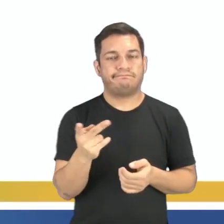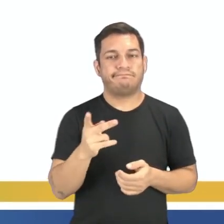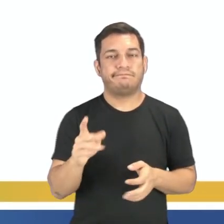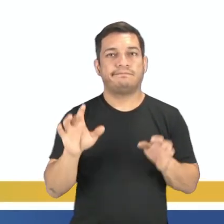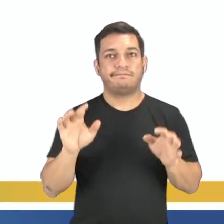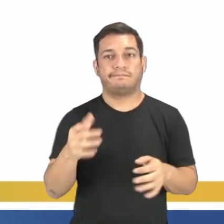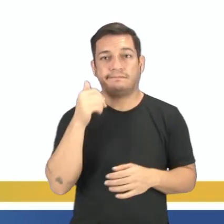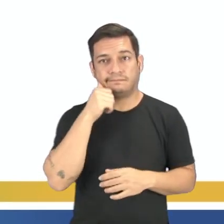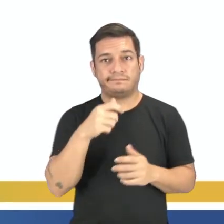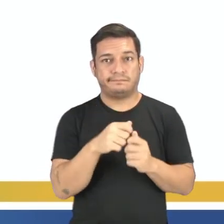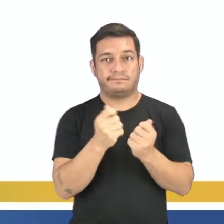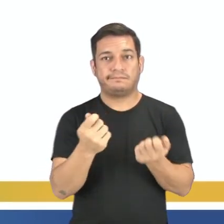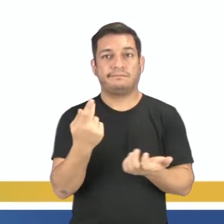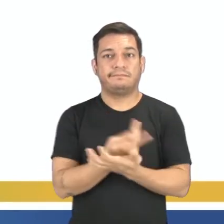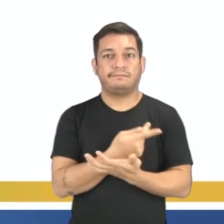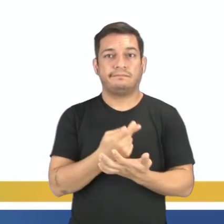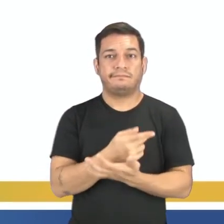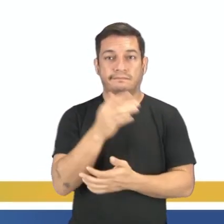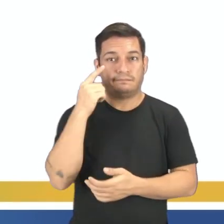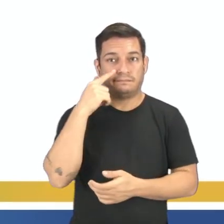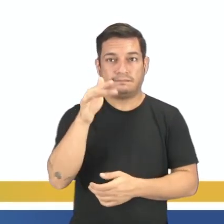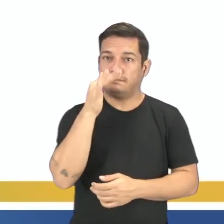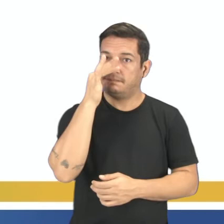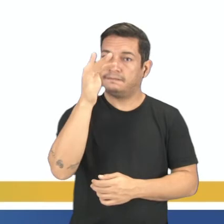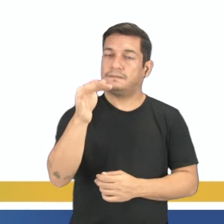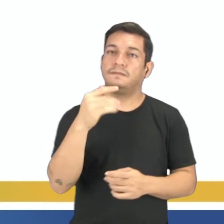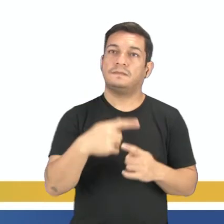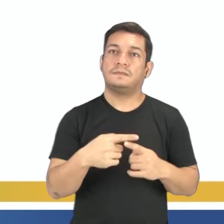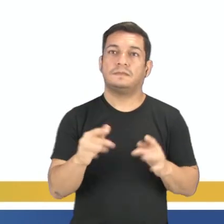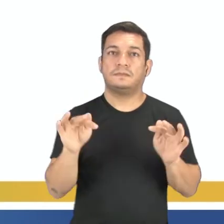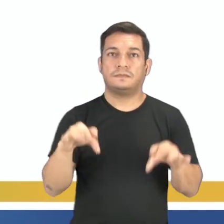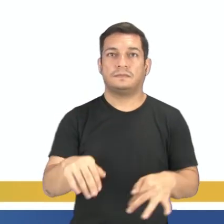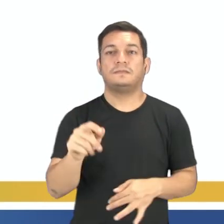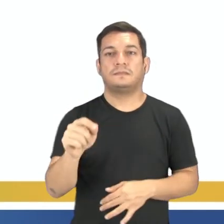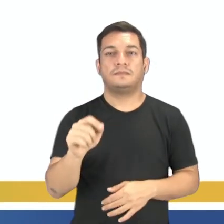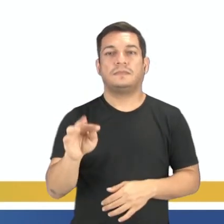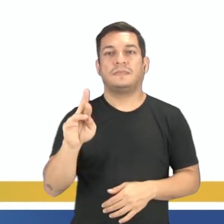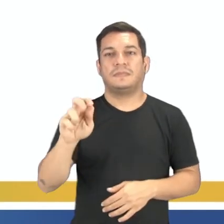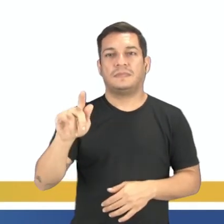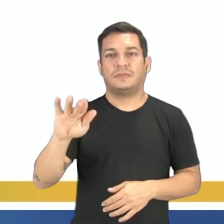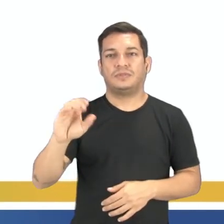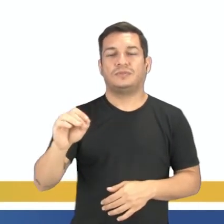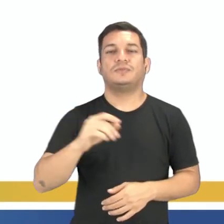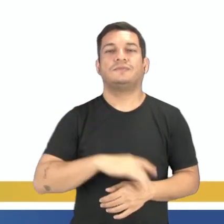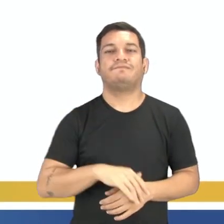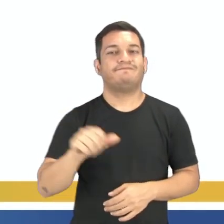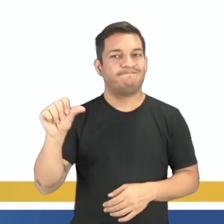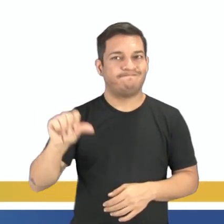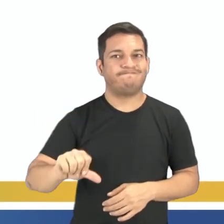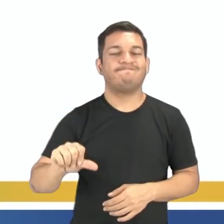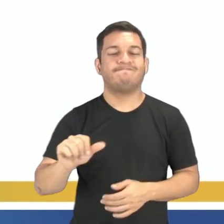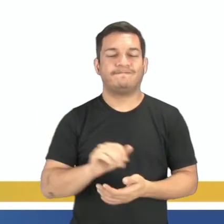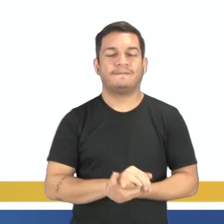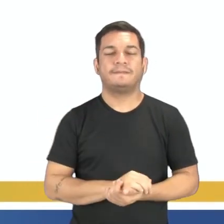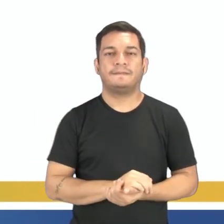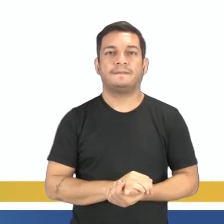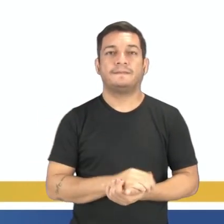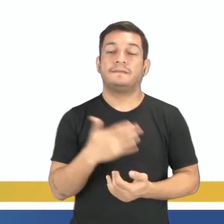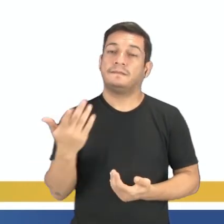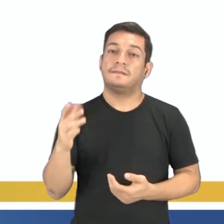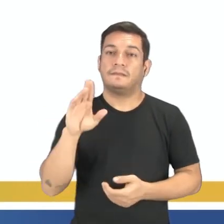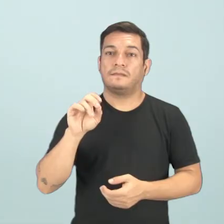Assim, a cartomante erra sua previsão, pois o final é o quê? Trágico, certo? Então, o